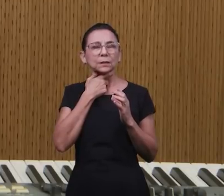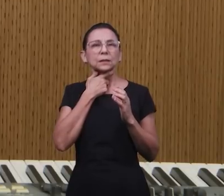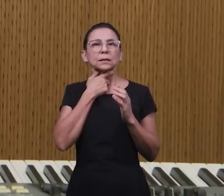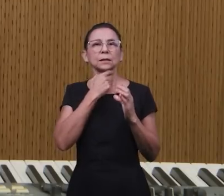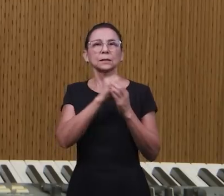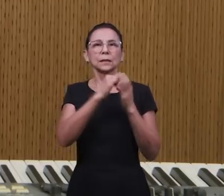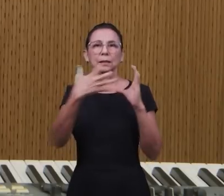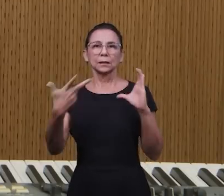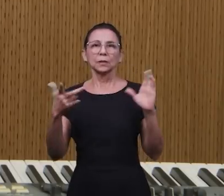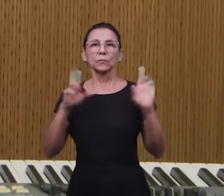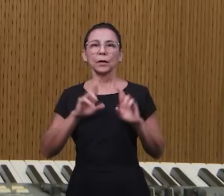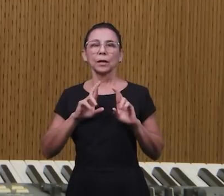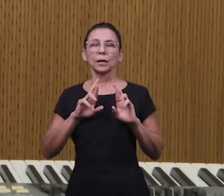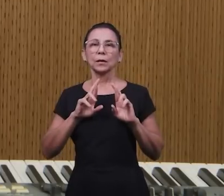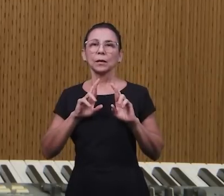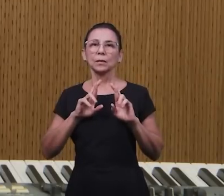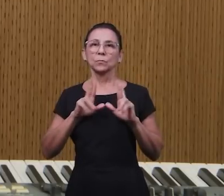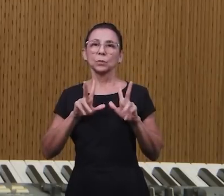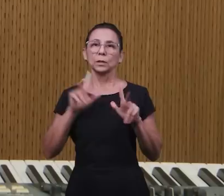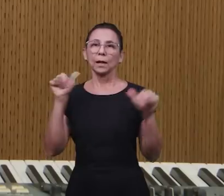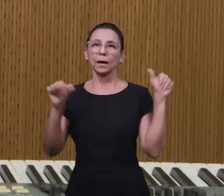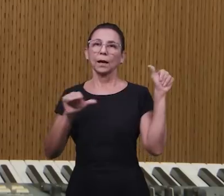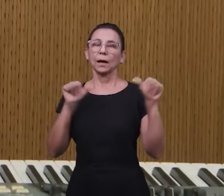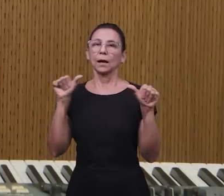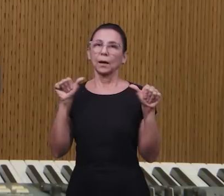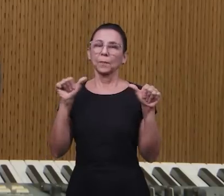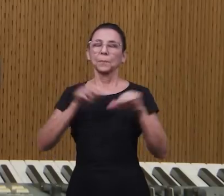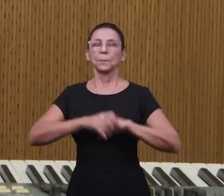Ou seja, eu vou mudar de posição.